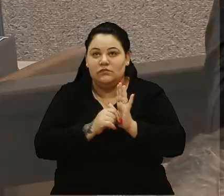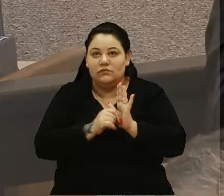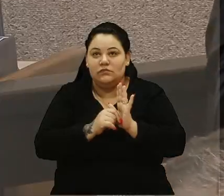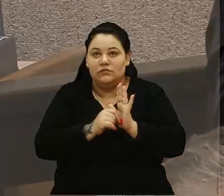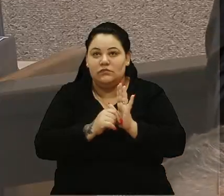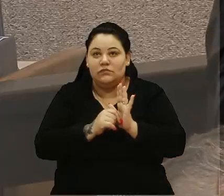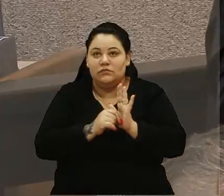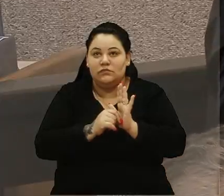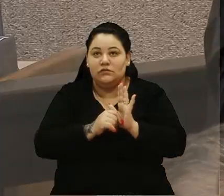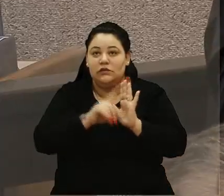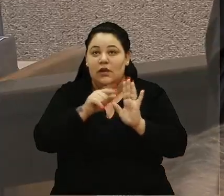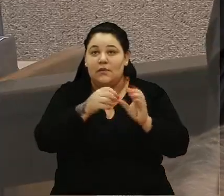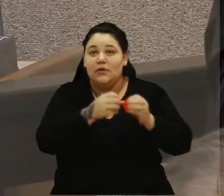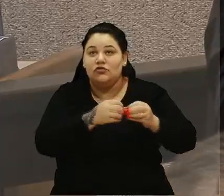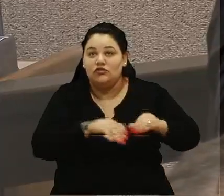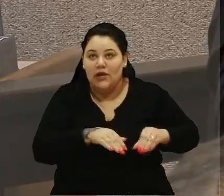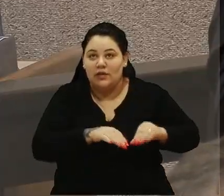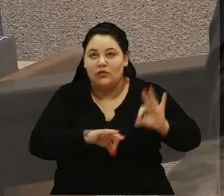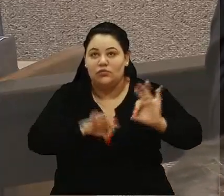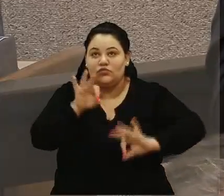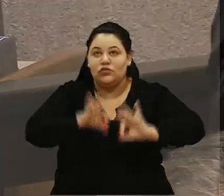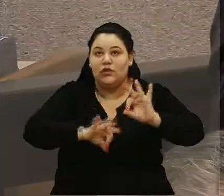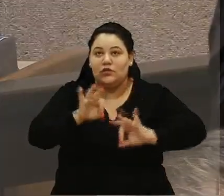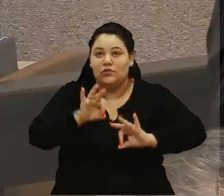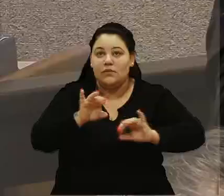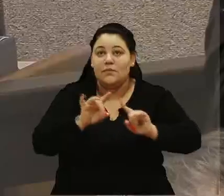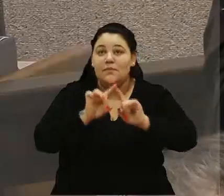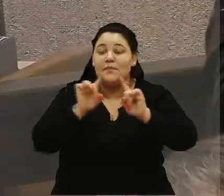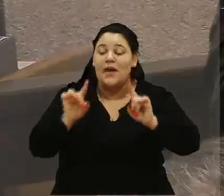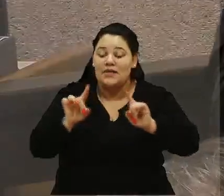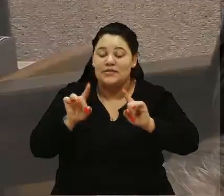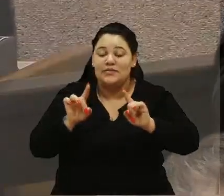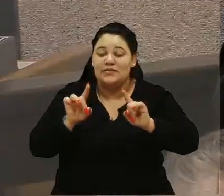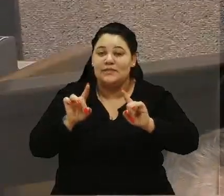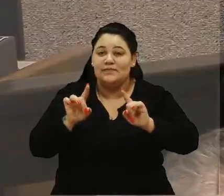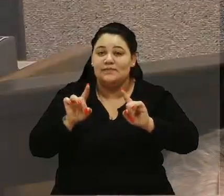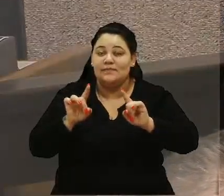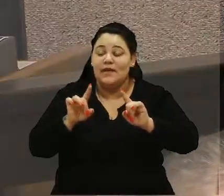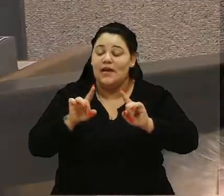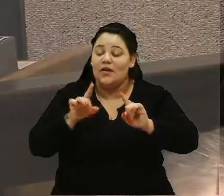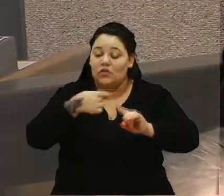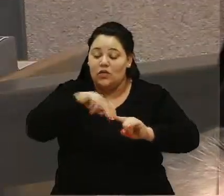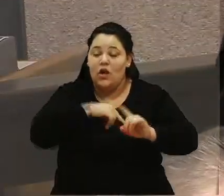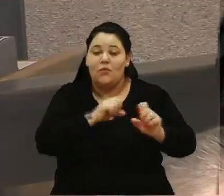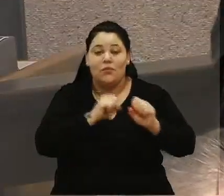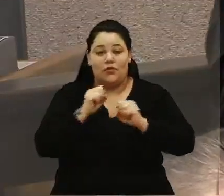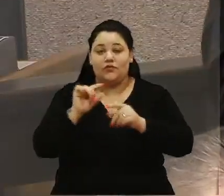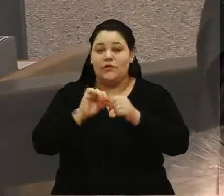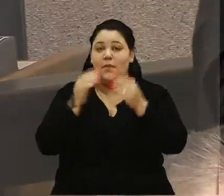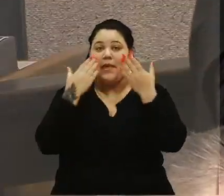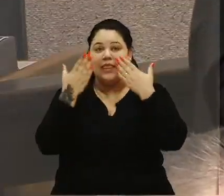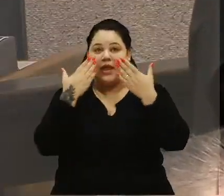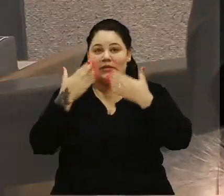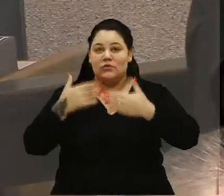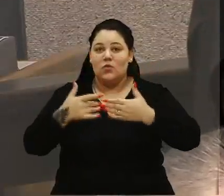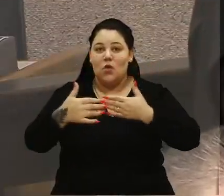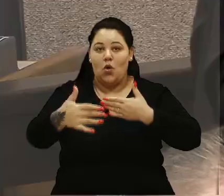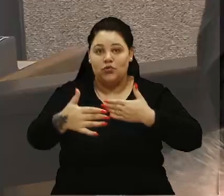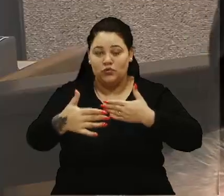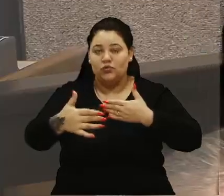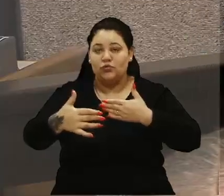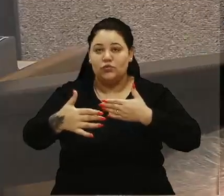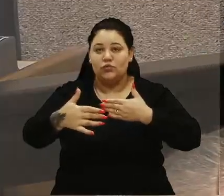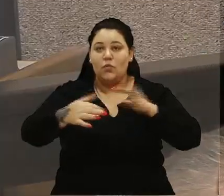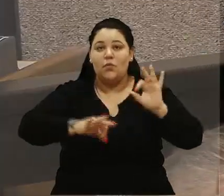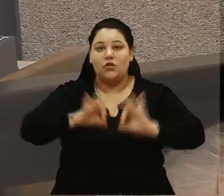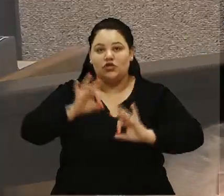são prejudiciais ao projeto, enfim, mas a gente pode fazer uma análise nos próximos projetos, sim, de